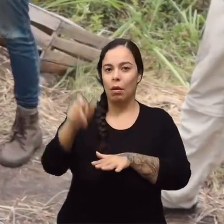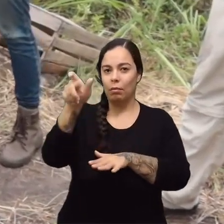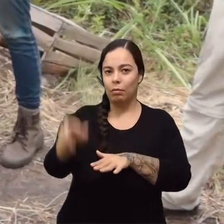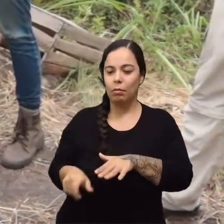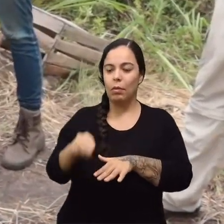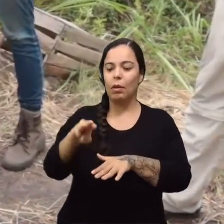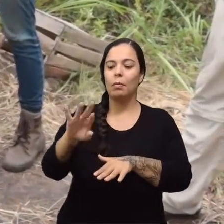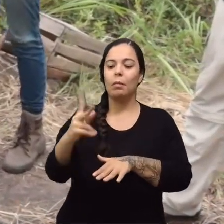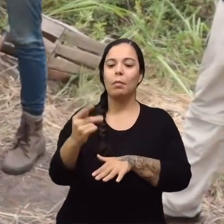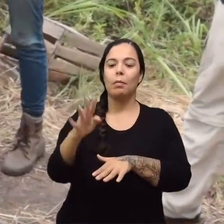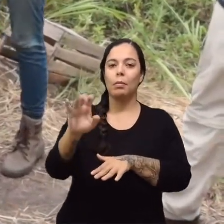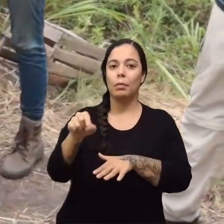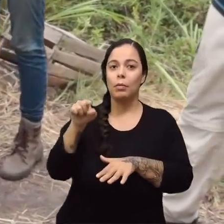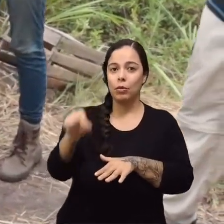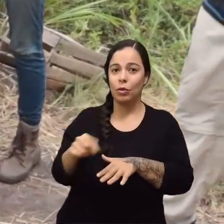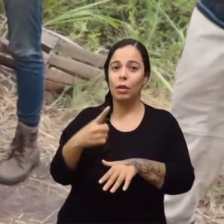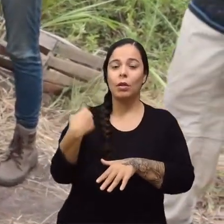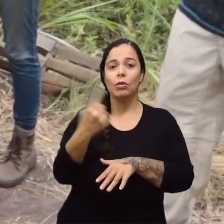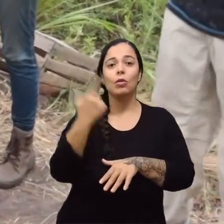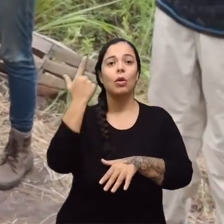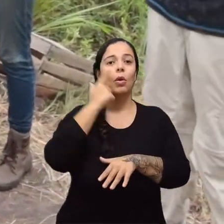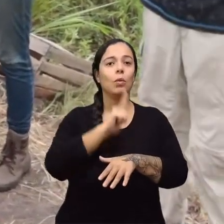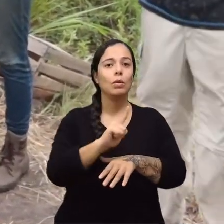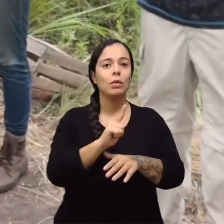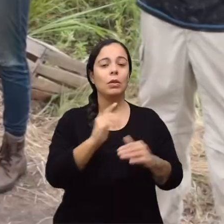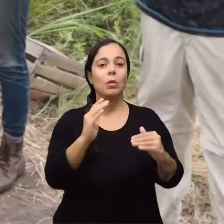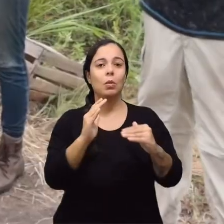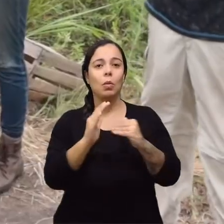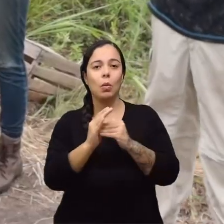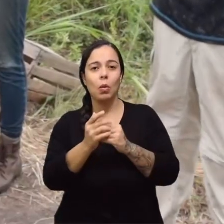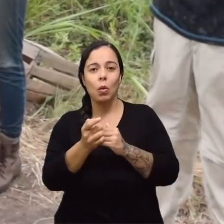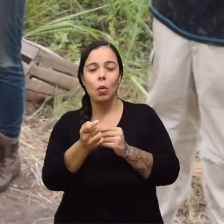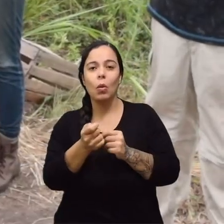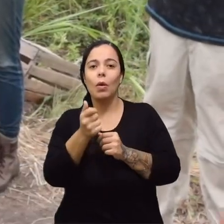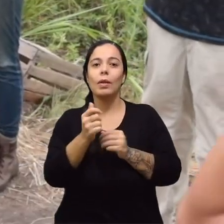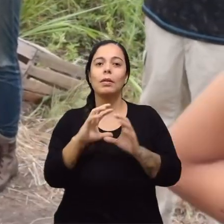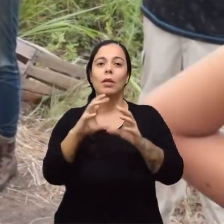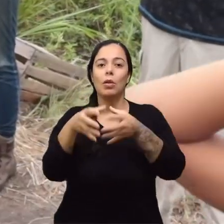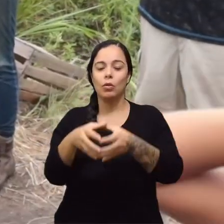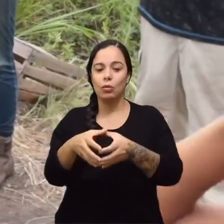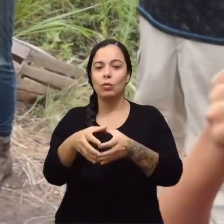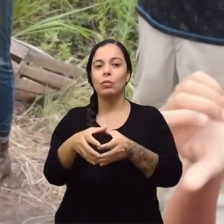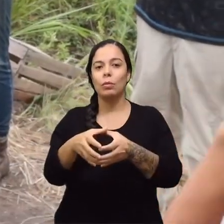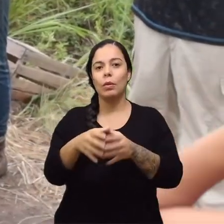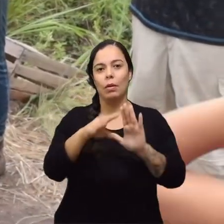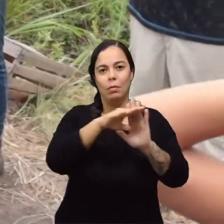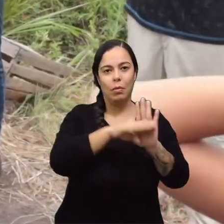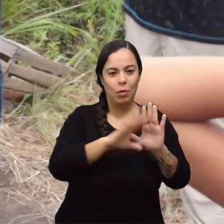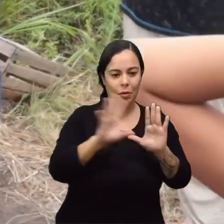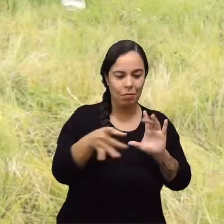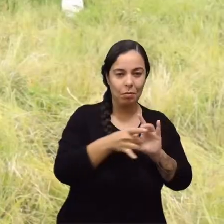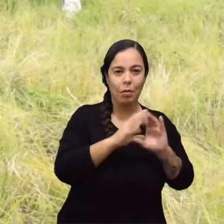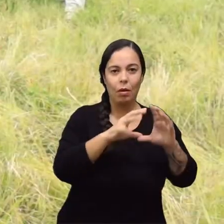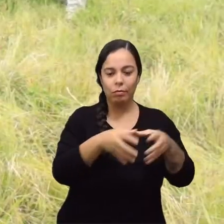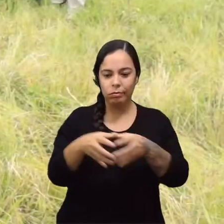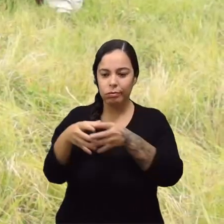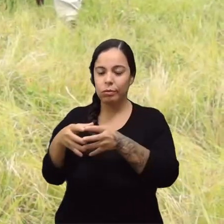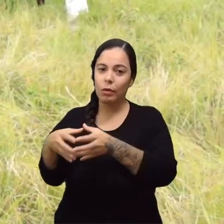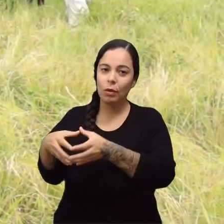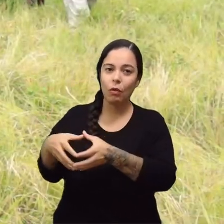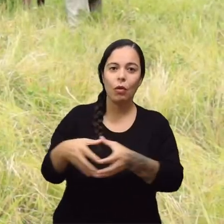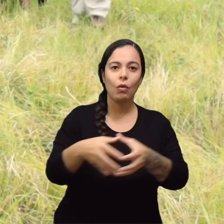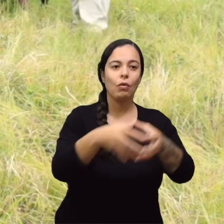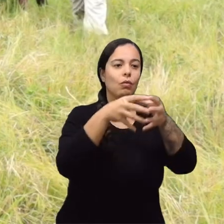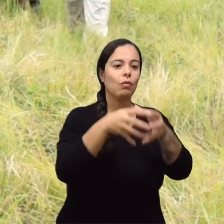arqueóloga Michele, a gente conseguiu levar, né, na penúltima etapa, uma turma desse nosso programa